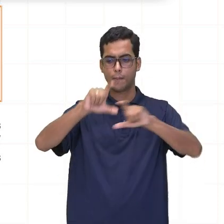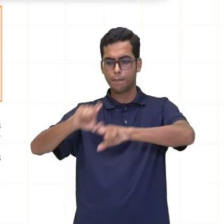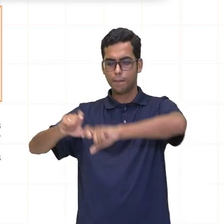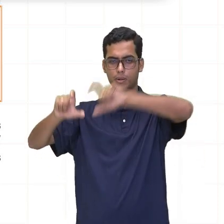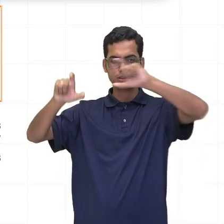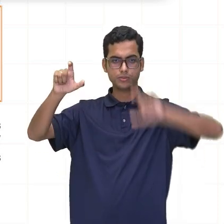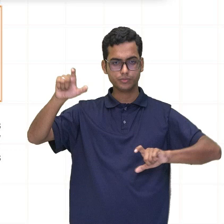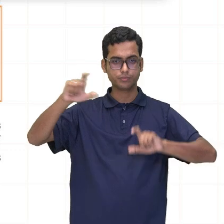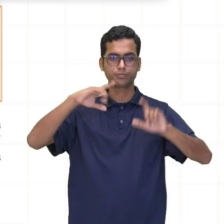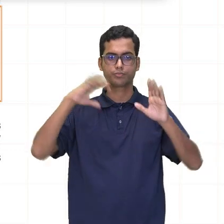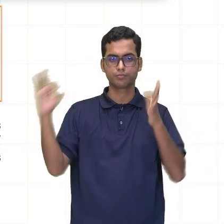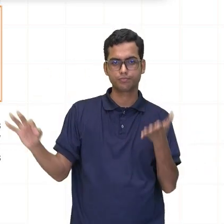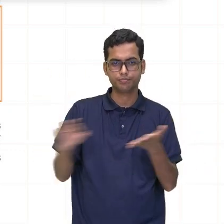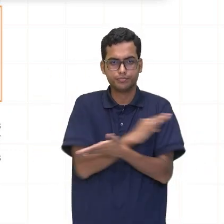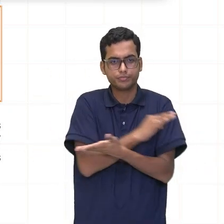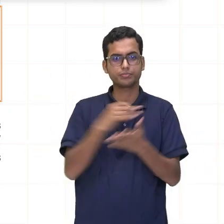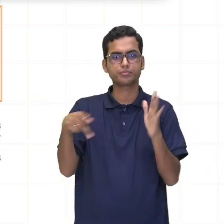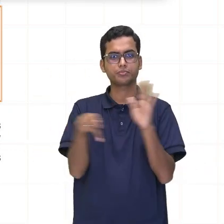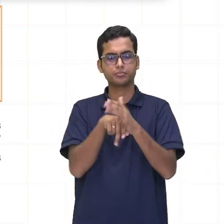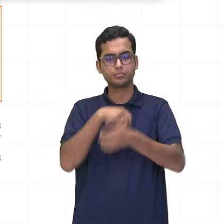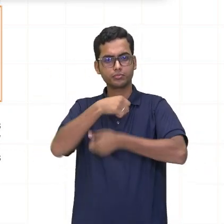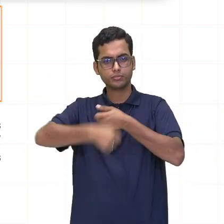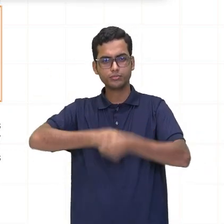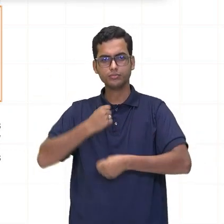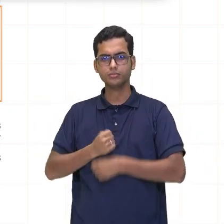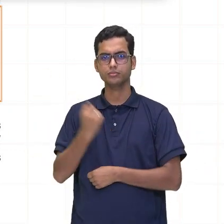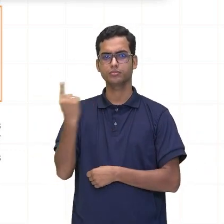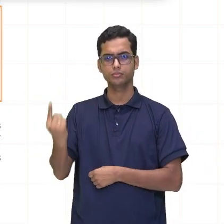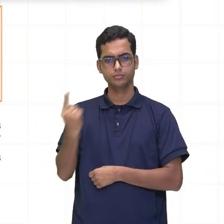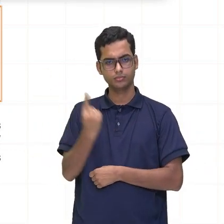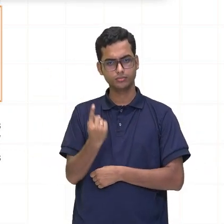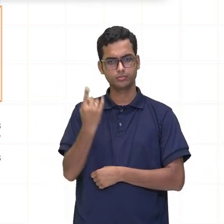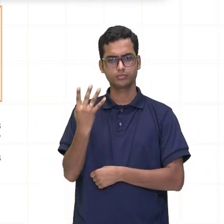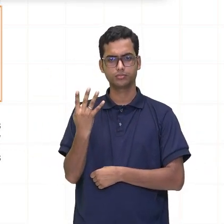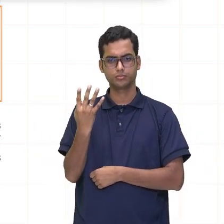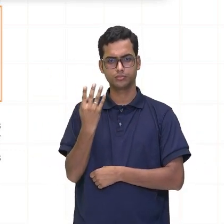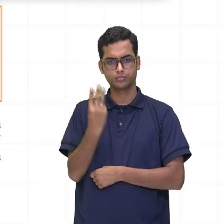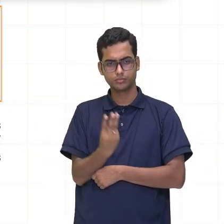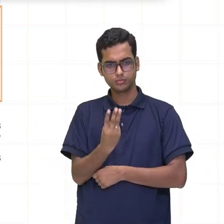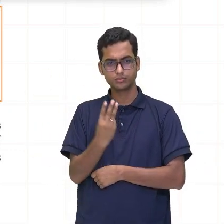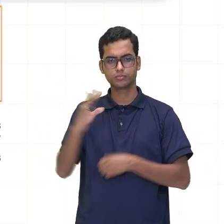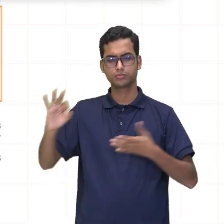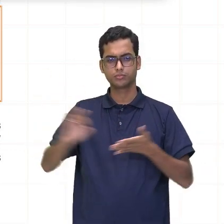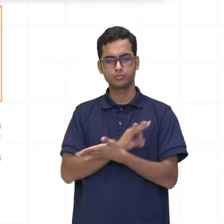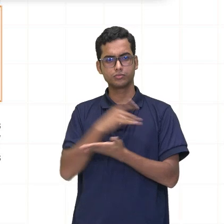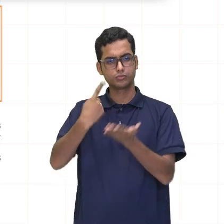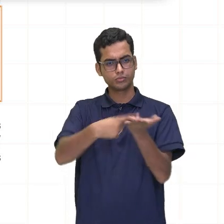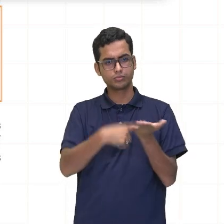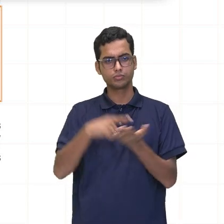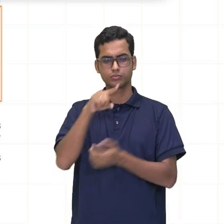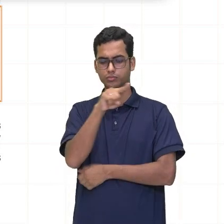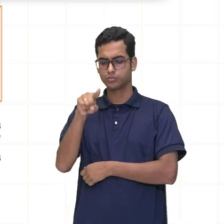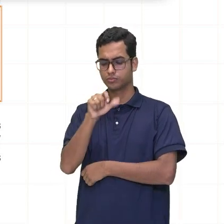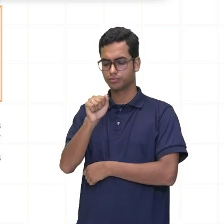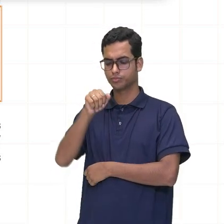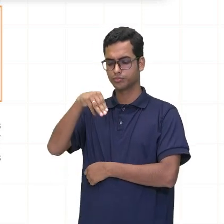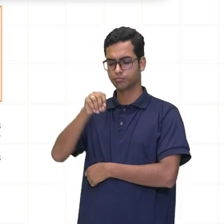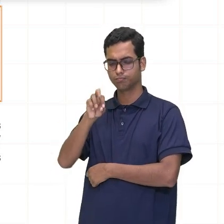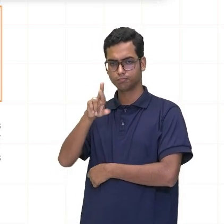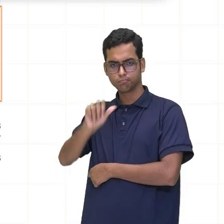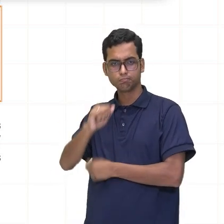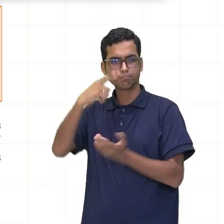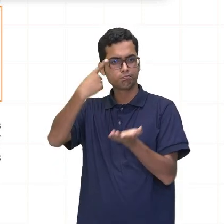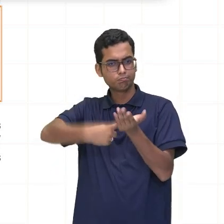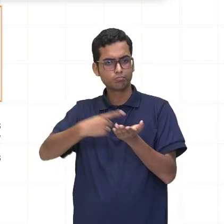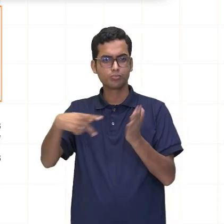1143, com a assinatura do Tratado de Zamora. Esse tratado ele foi um acordo